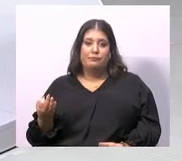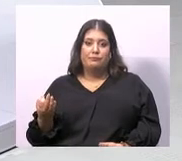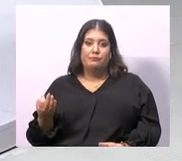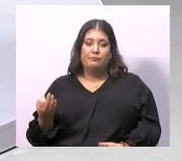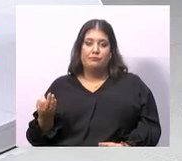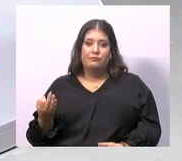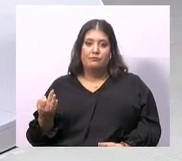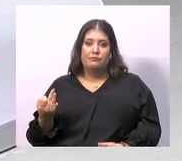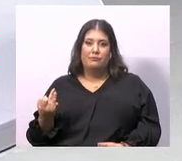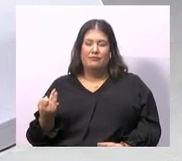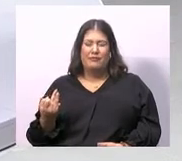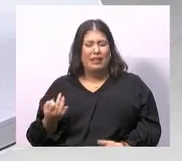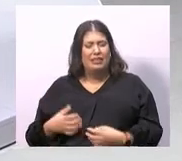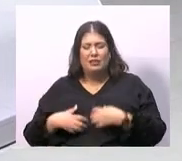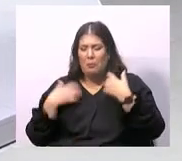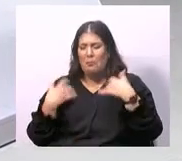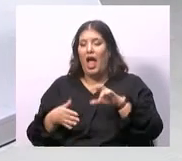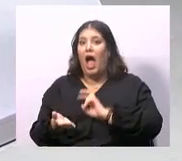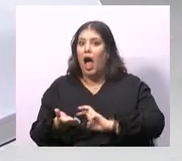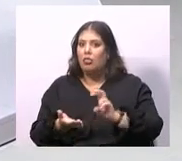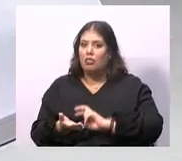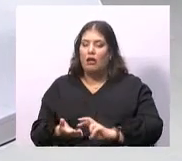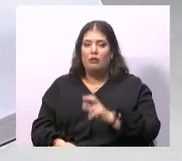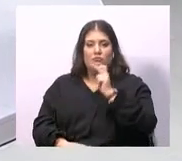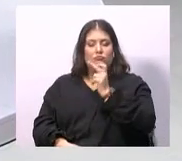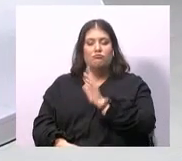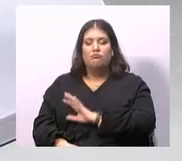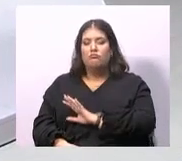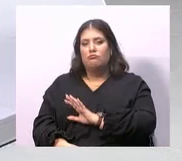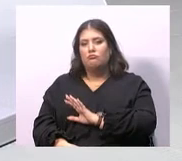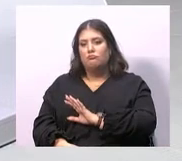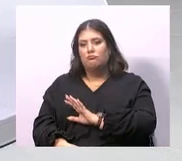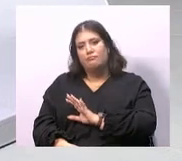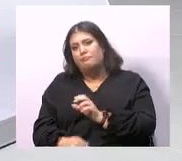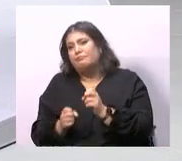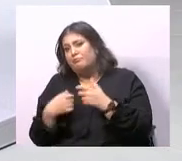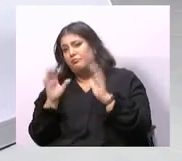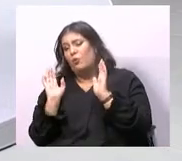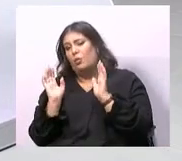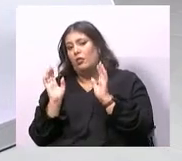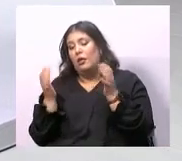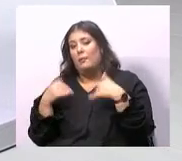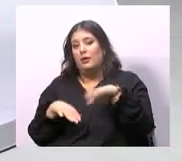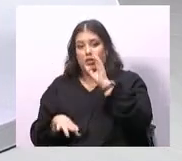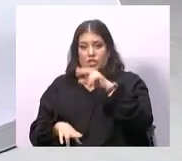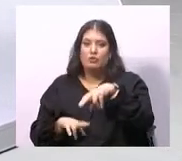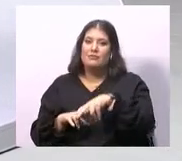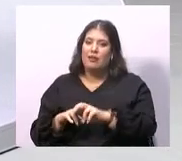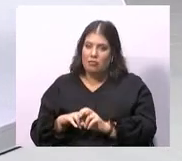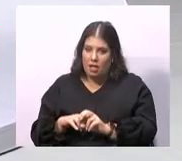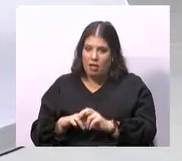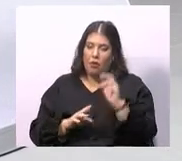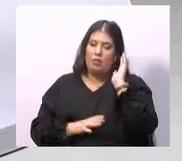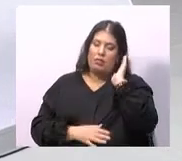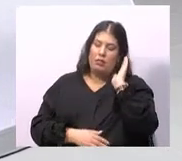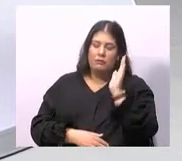É mesmo incomodativo andar, ainda pronto, escapa. Agora, se eu estiver sentado ou